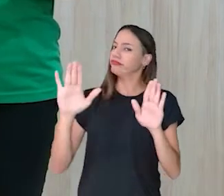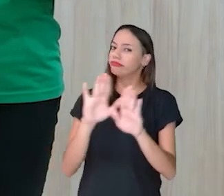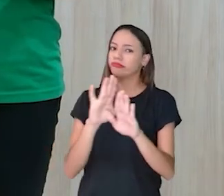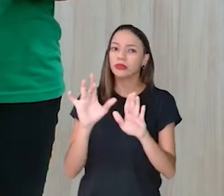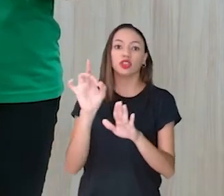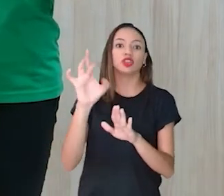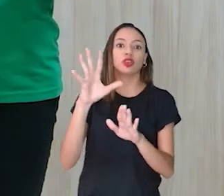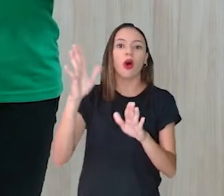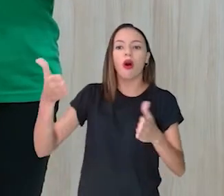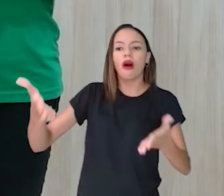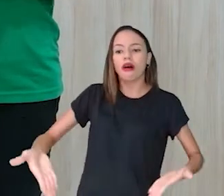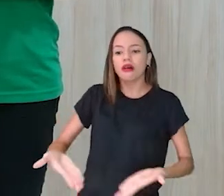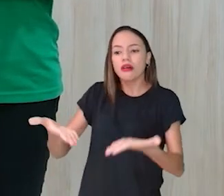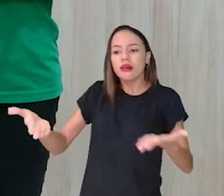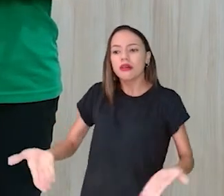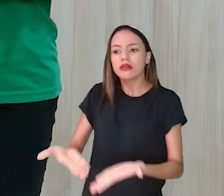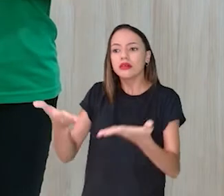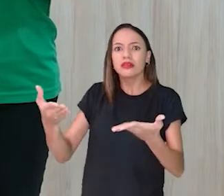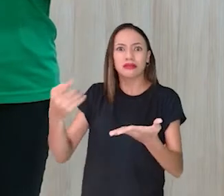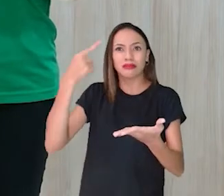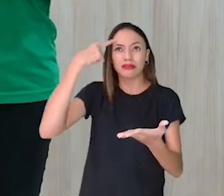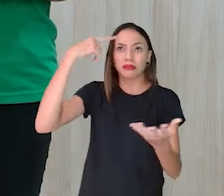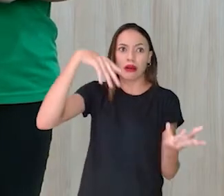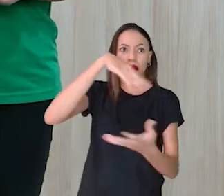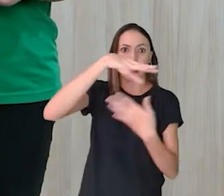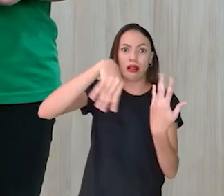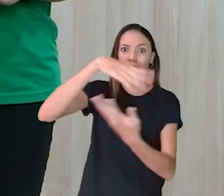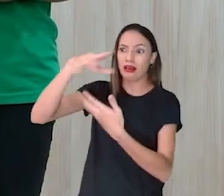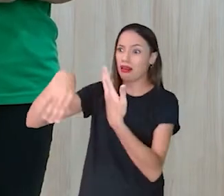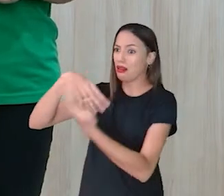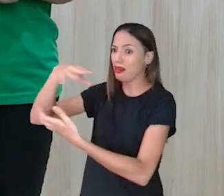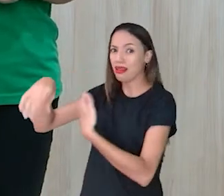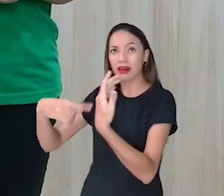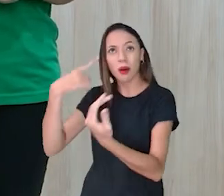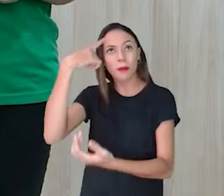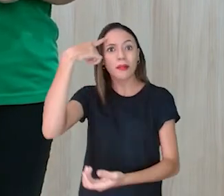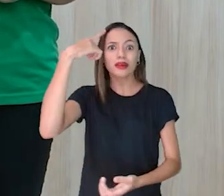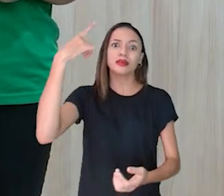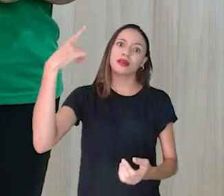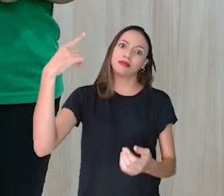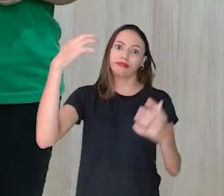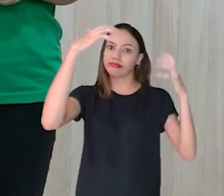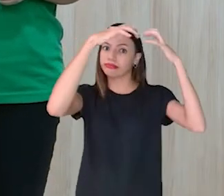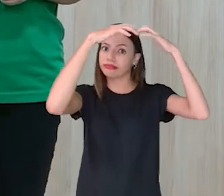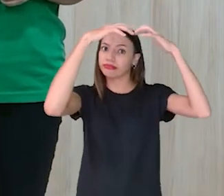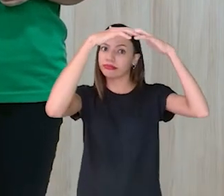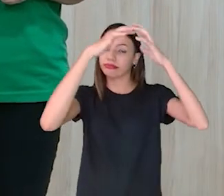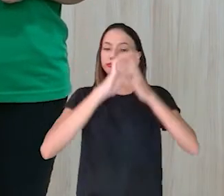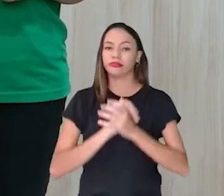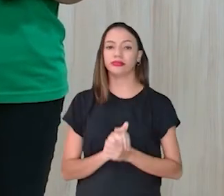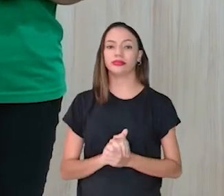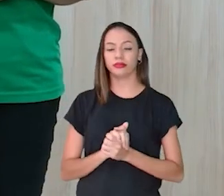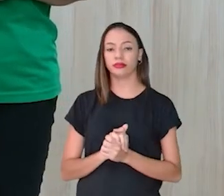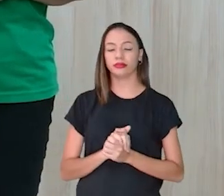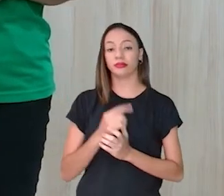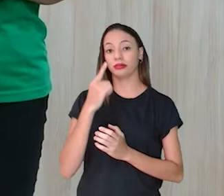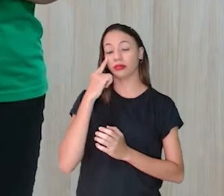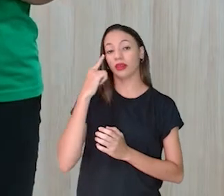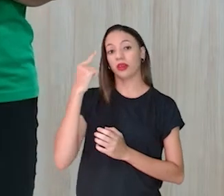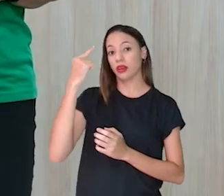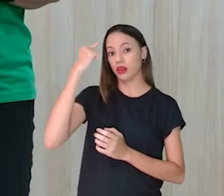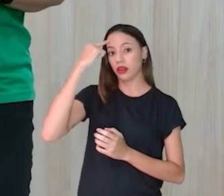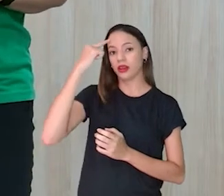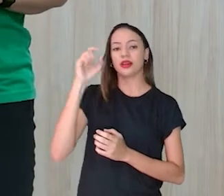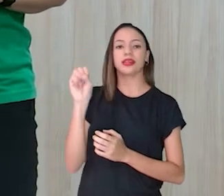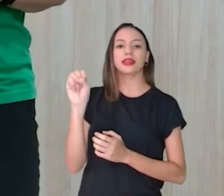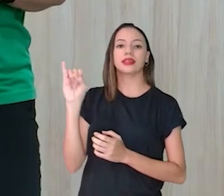apenas estímulos, atrapalhando a organização do pensamento dela. Então, nós temos na